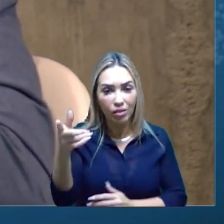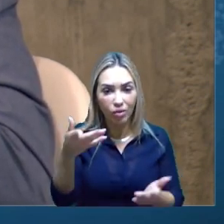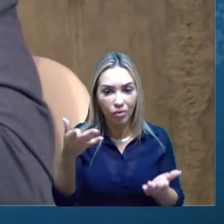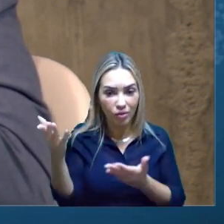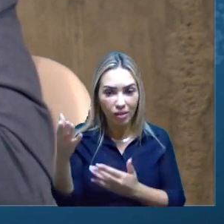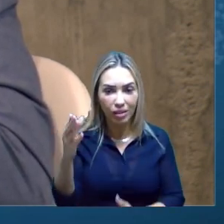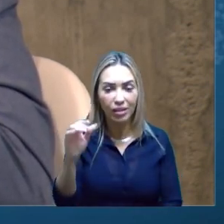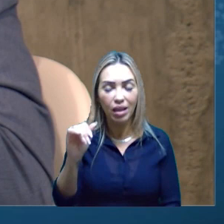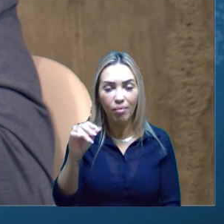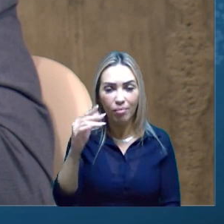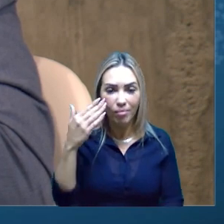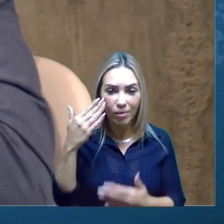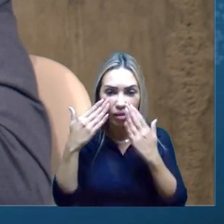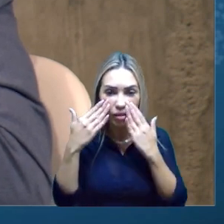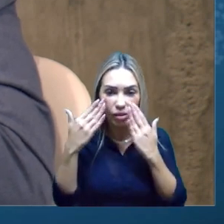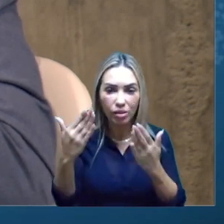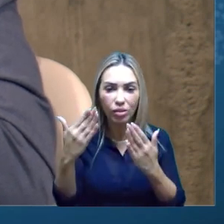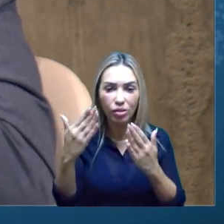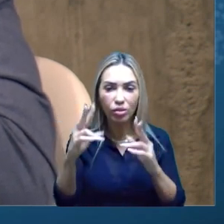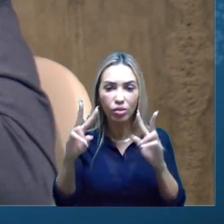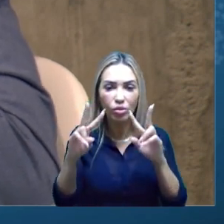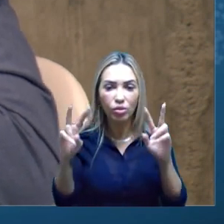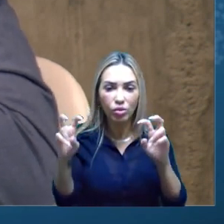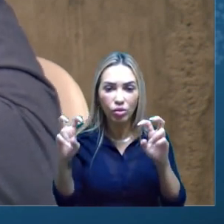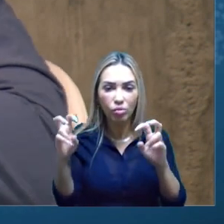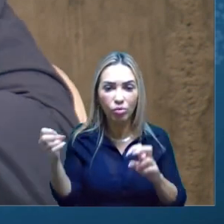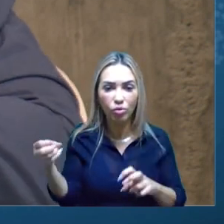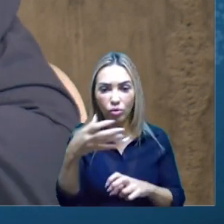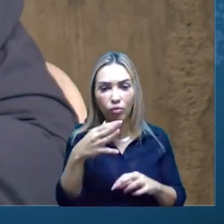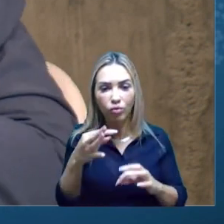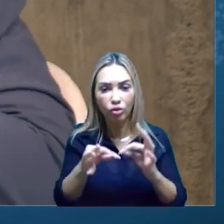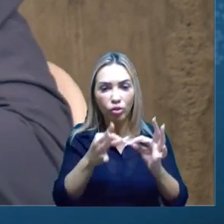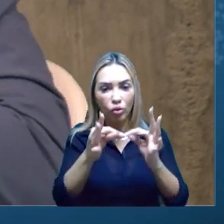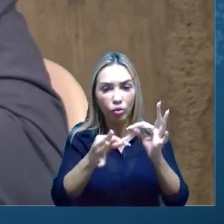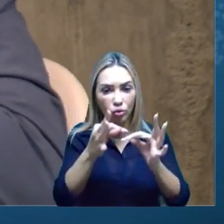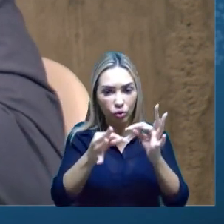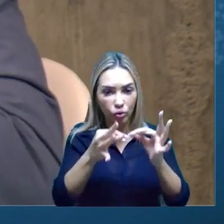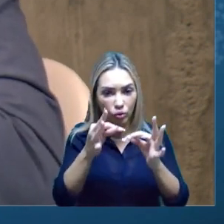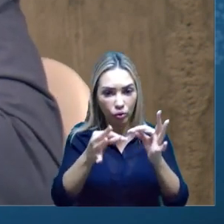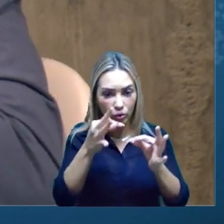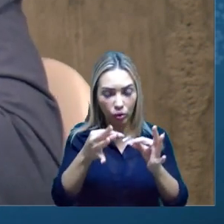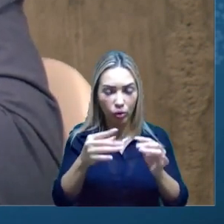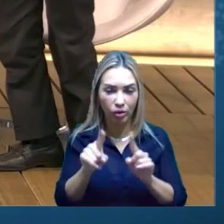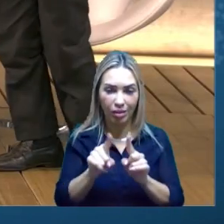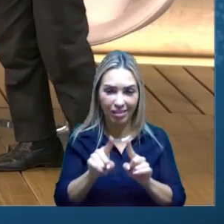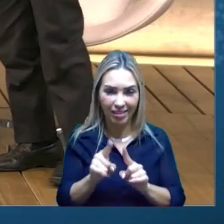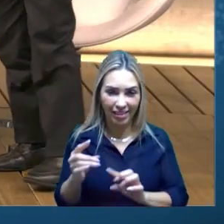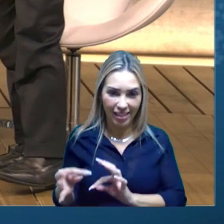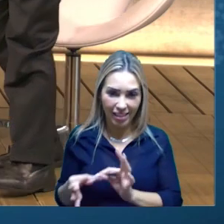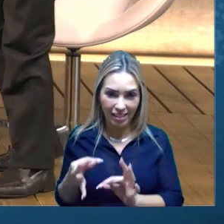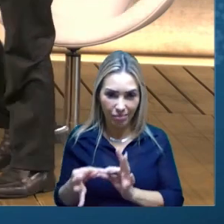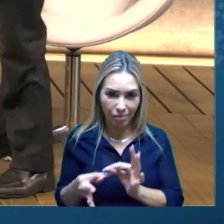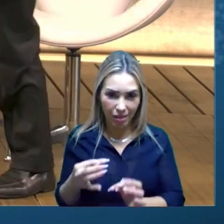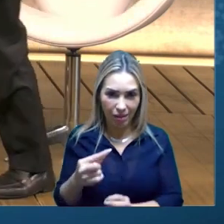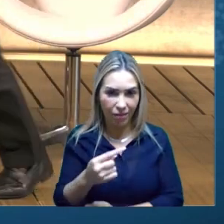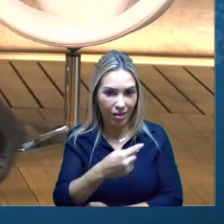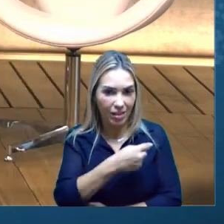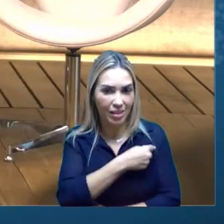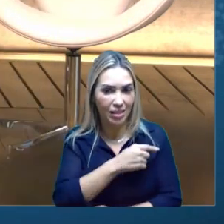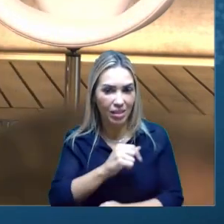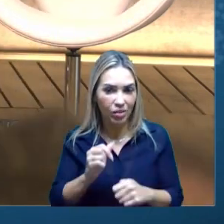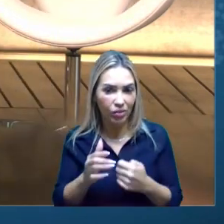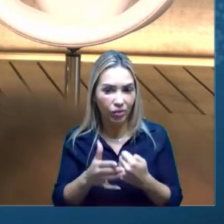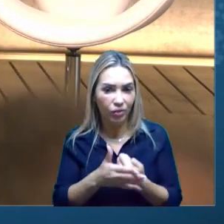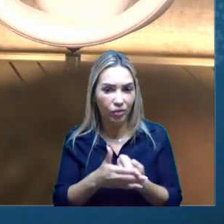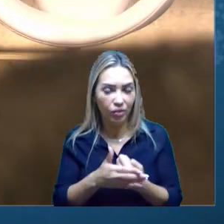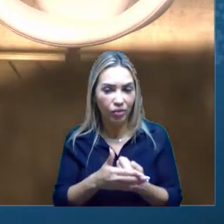apresentar sobre novas tecnologias e tratamento na vacina da COVID,